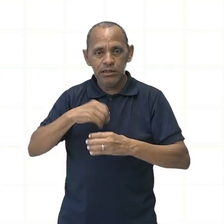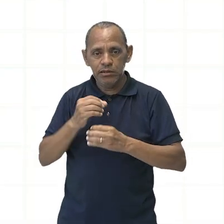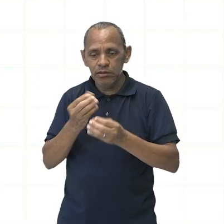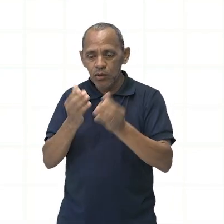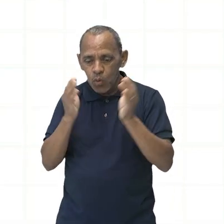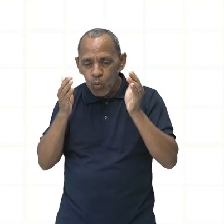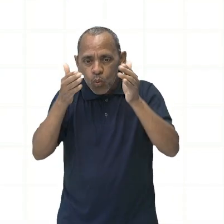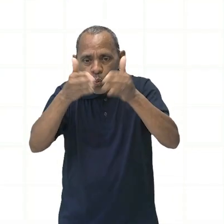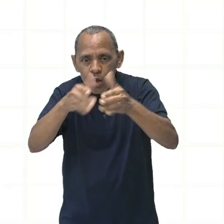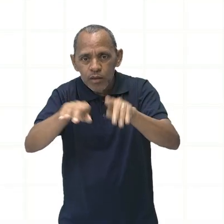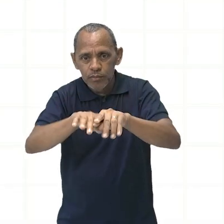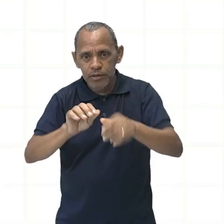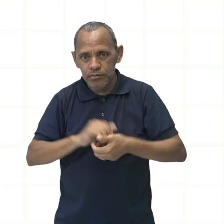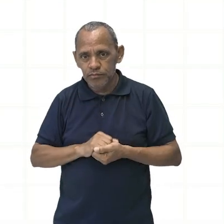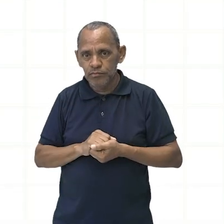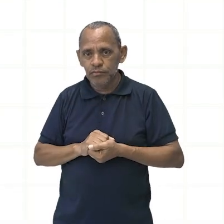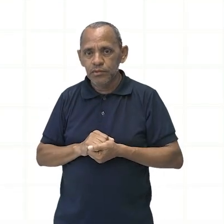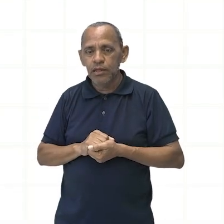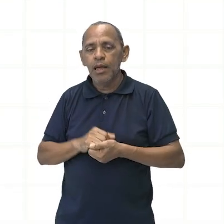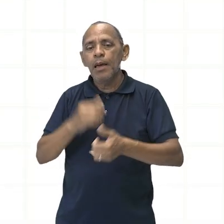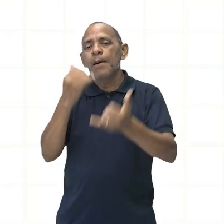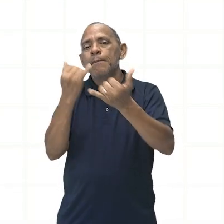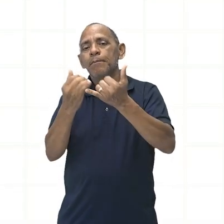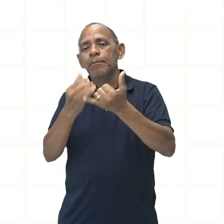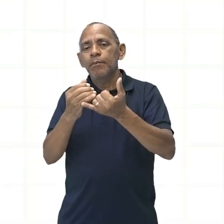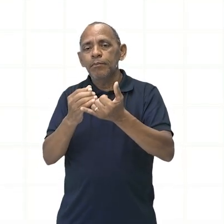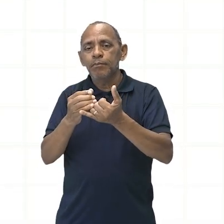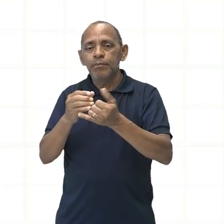se fosse o corrimão da escada,